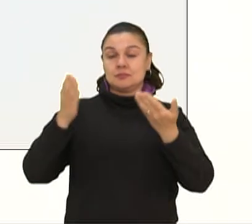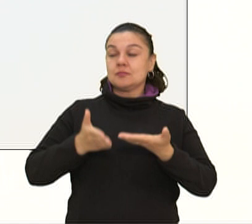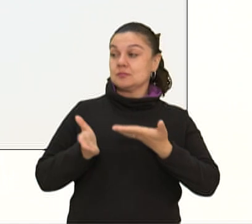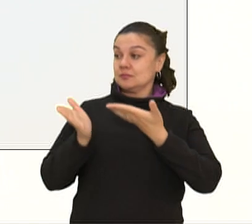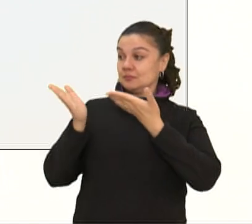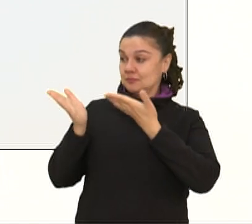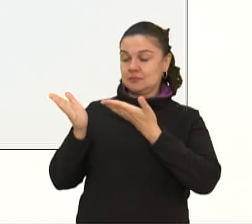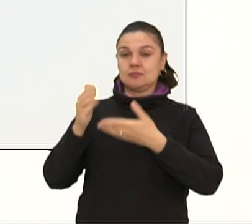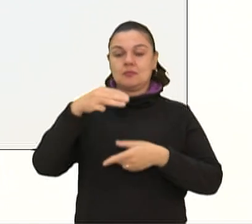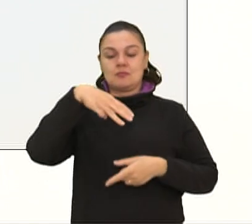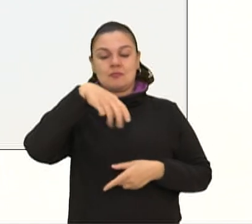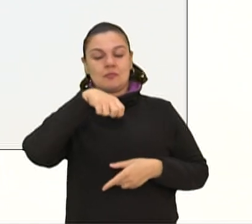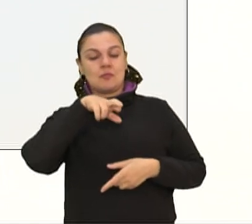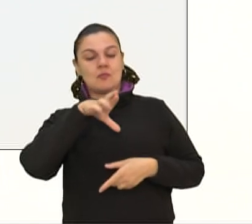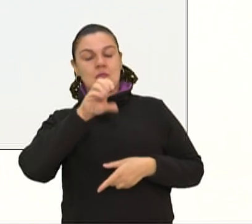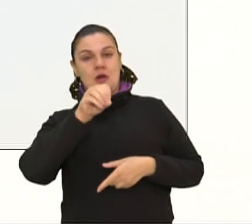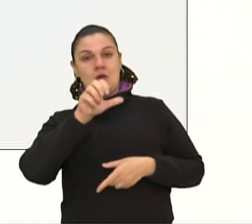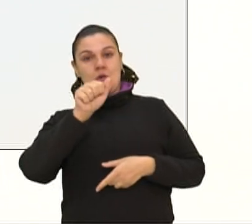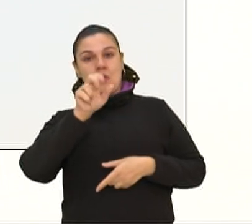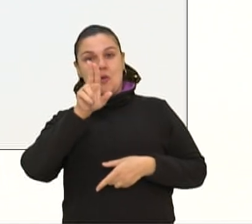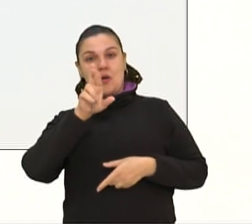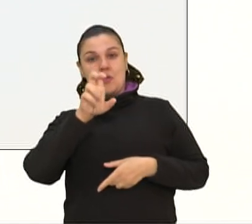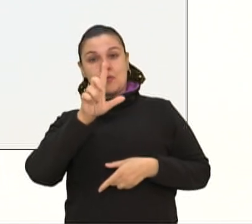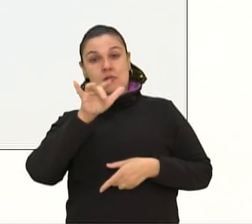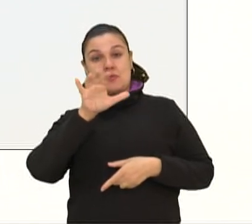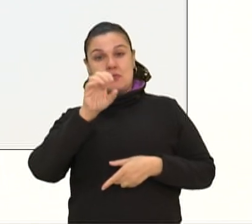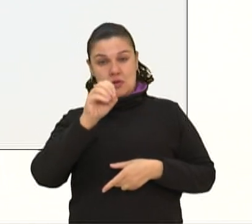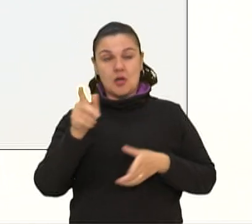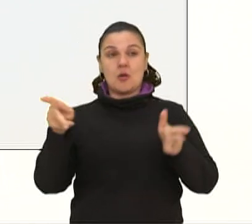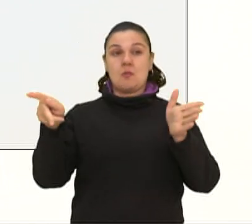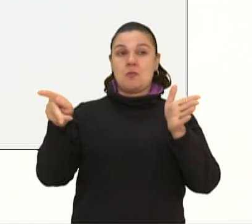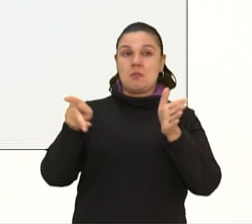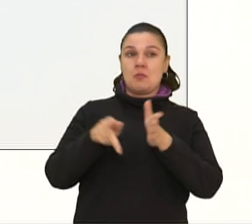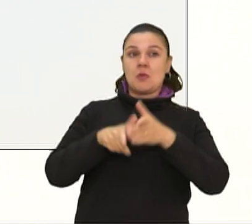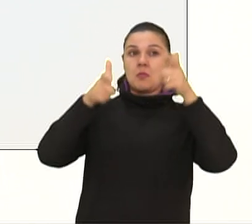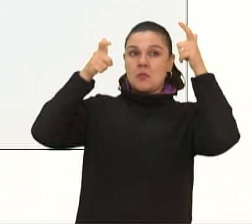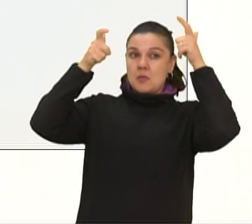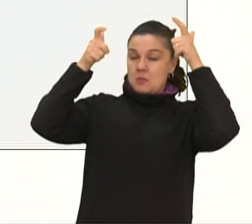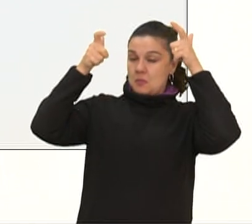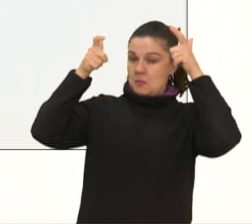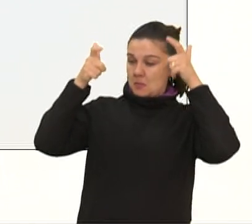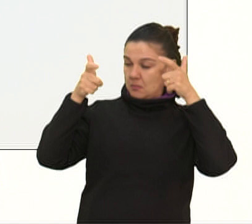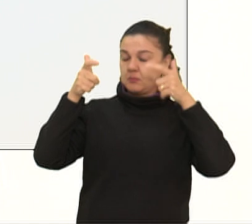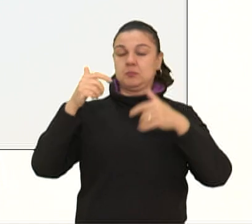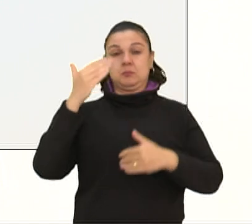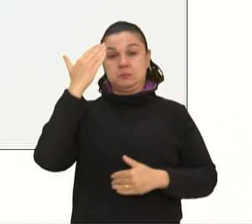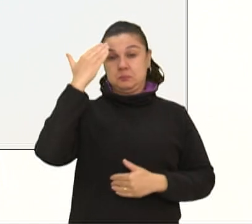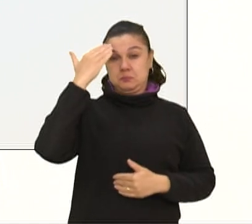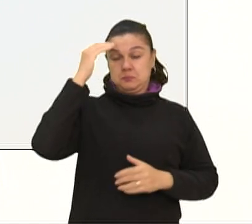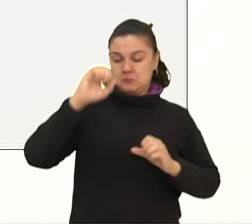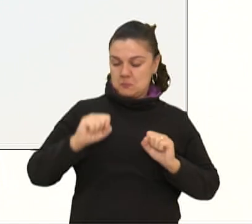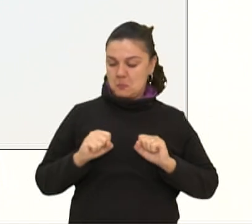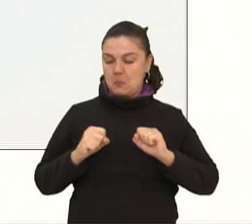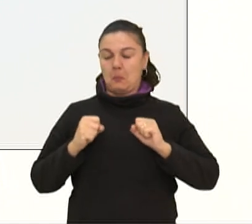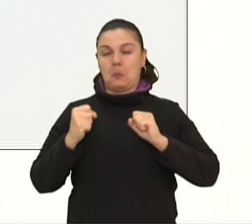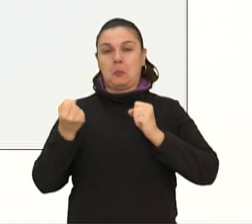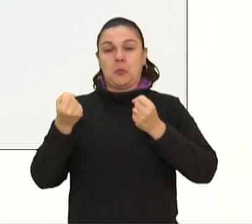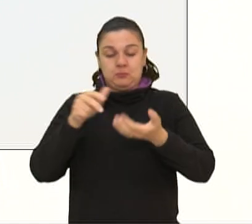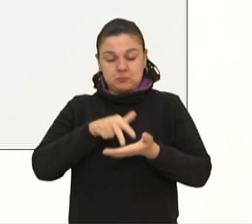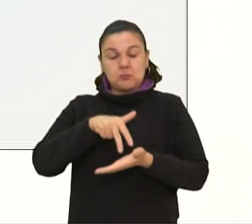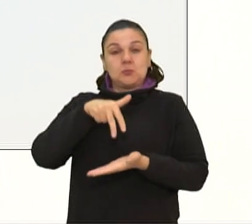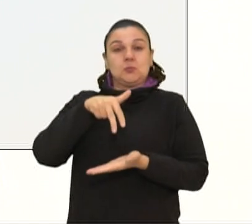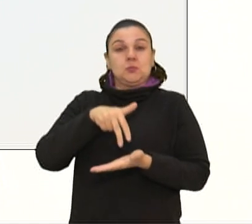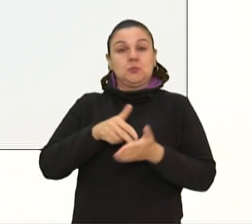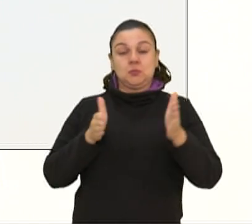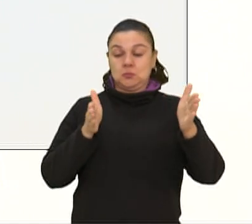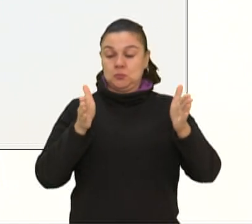vamos morrer, não, é refletir sobre a humildade. O exterior não podemos controlar, o interior